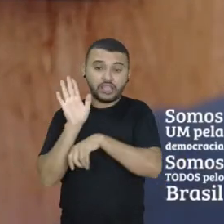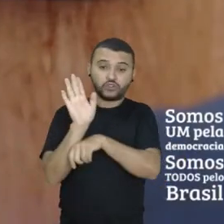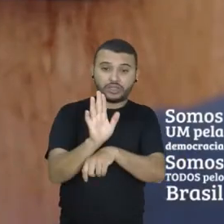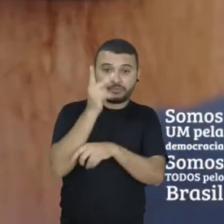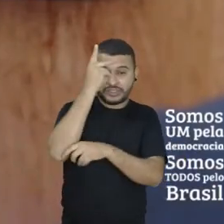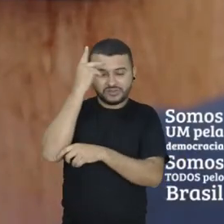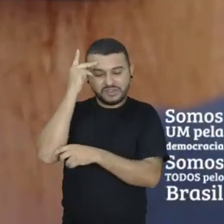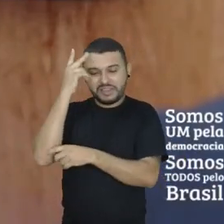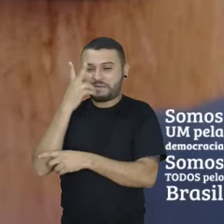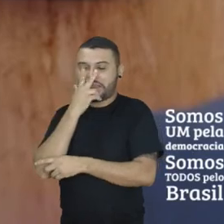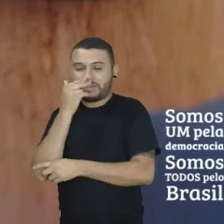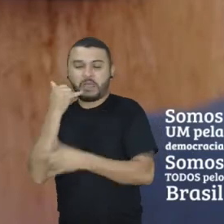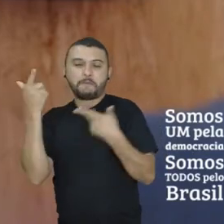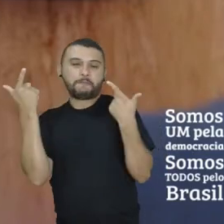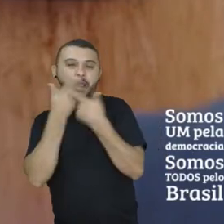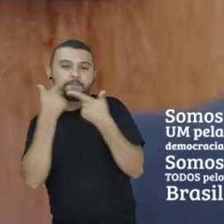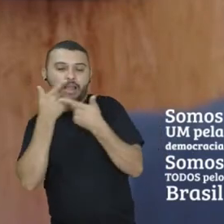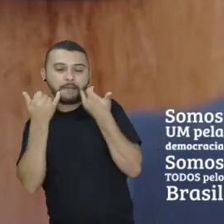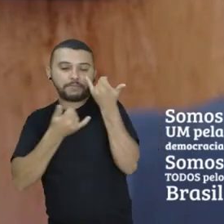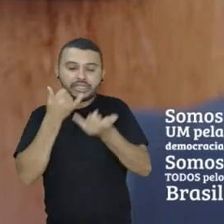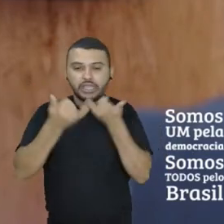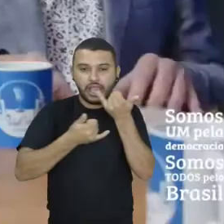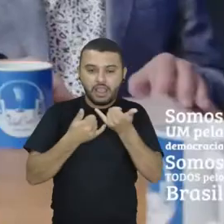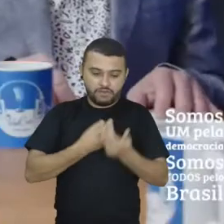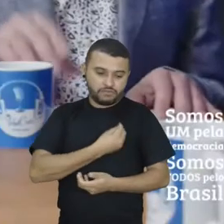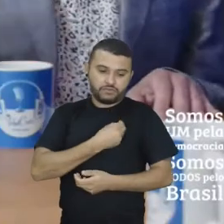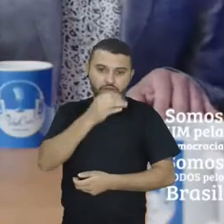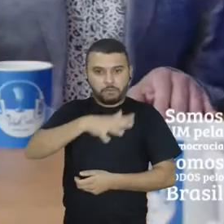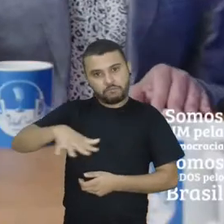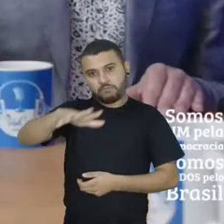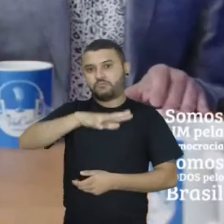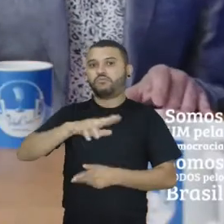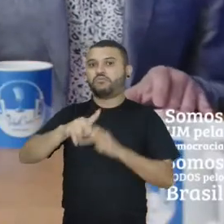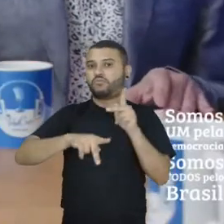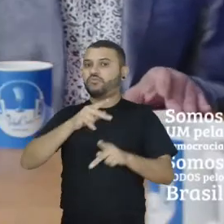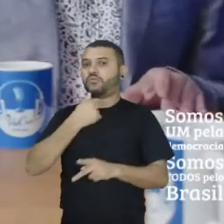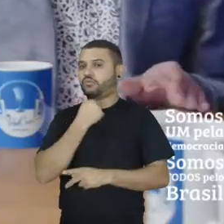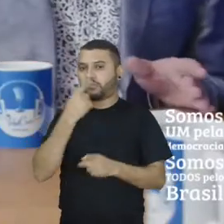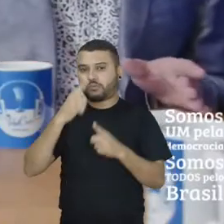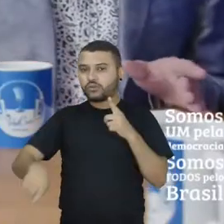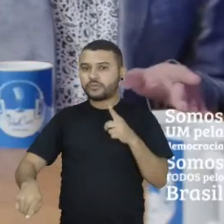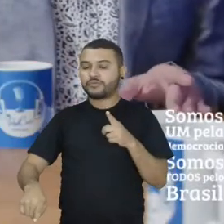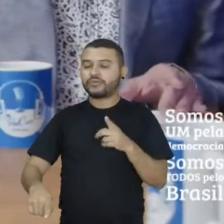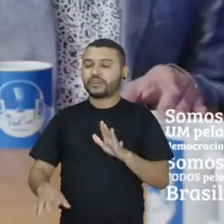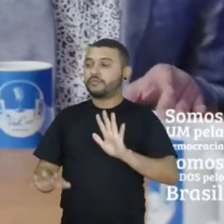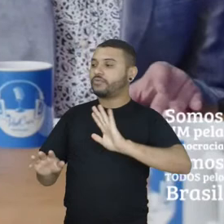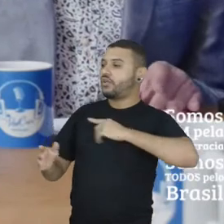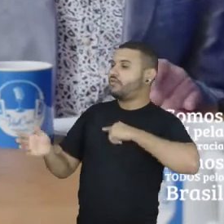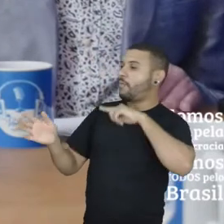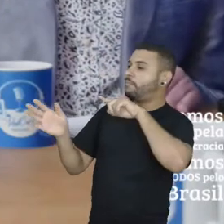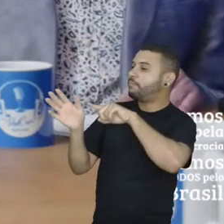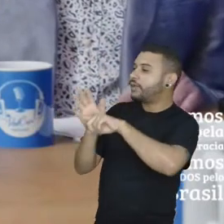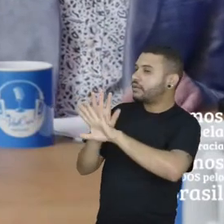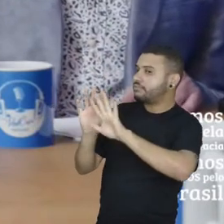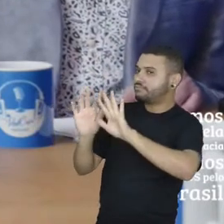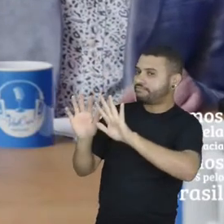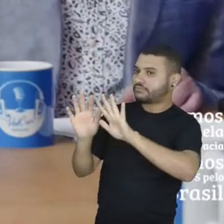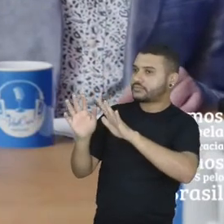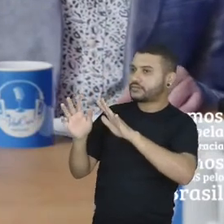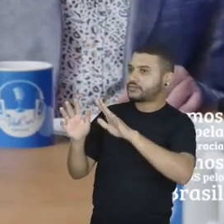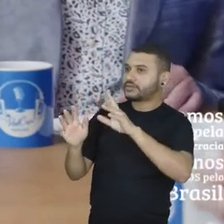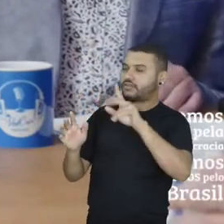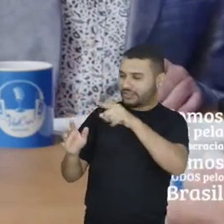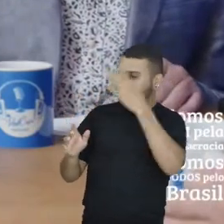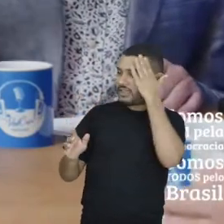brincadeira com a vida das pessoas. Olha, primeiro, você que está assistindo, eu não vou resistir. Só que você ouve